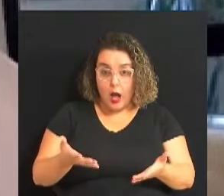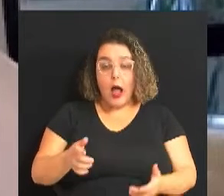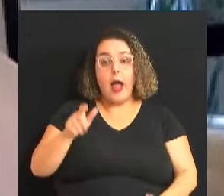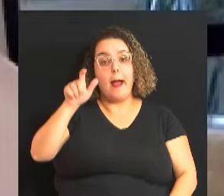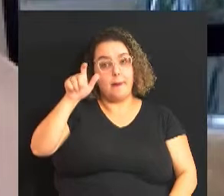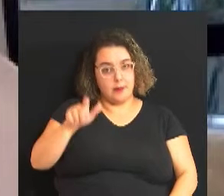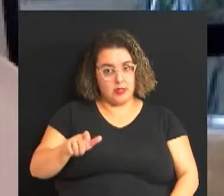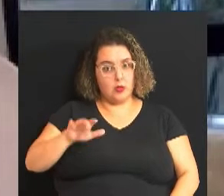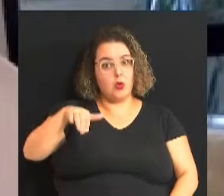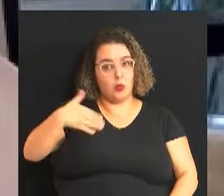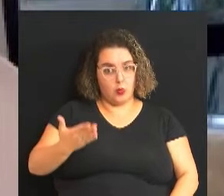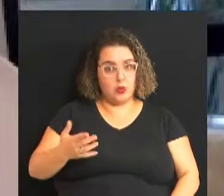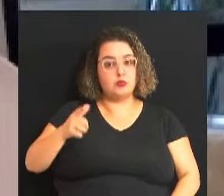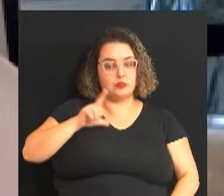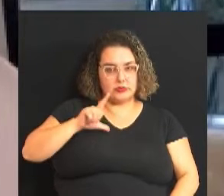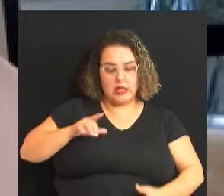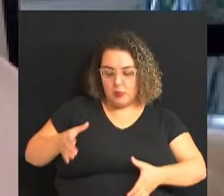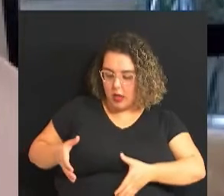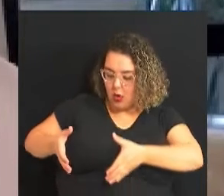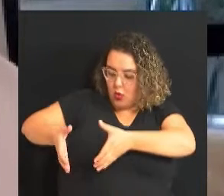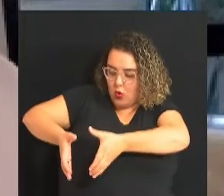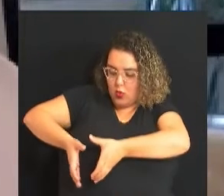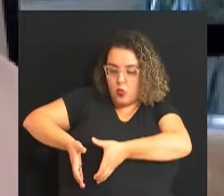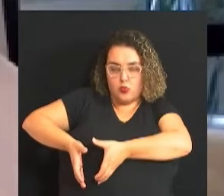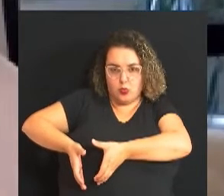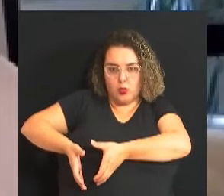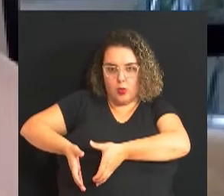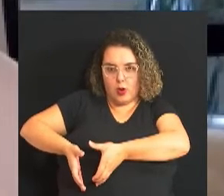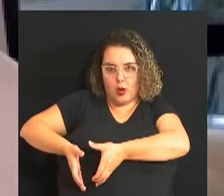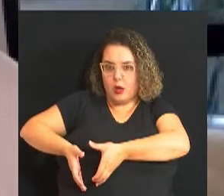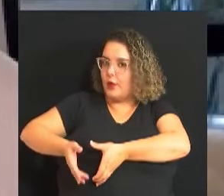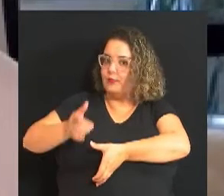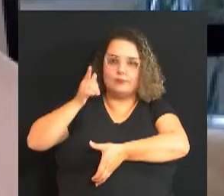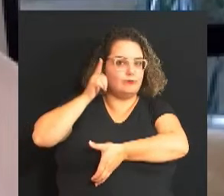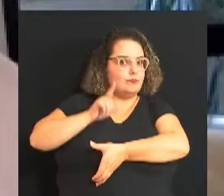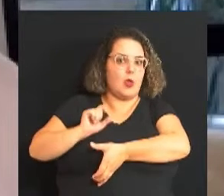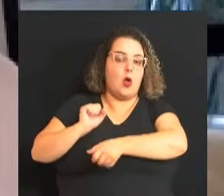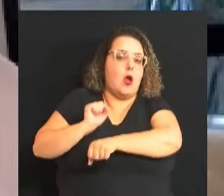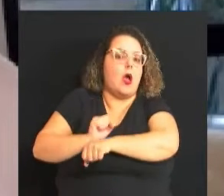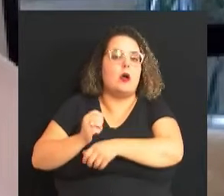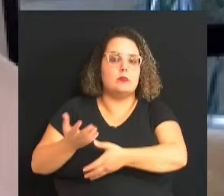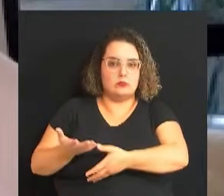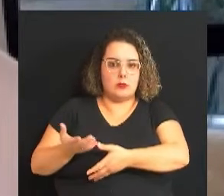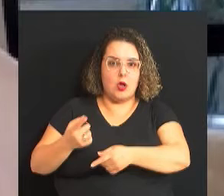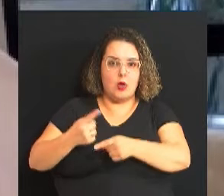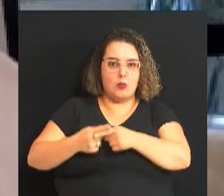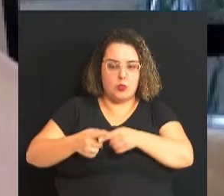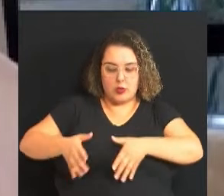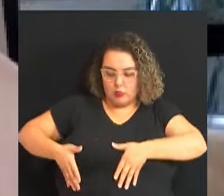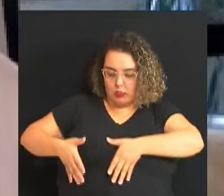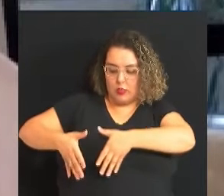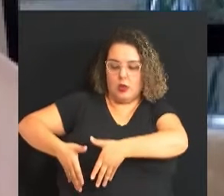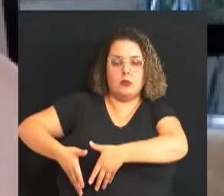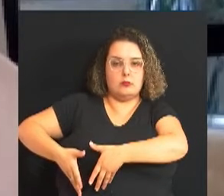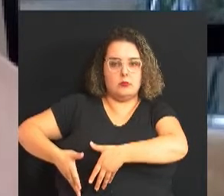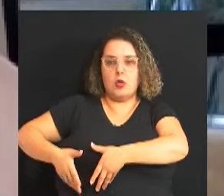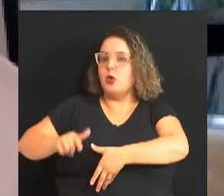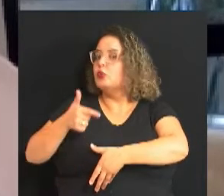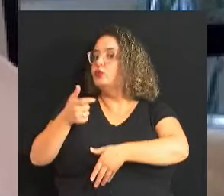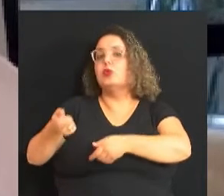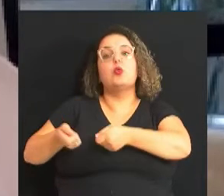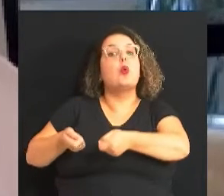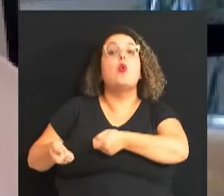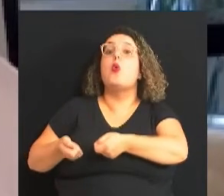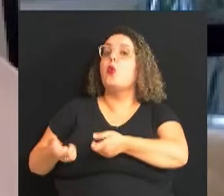uma enterostomia ou tem uma colostomia, ela não consegue reter, porque na parede abdominal você não tem isso que se chama